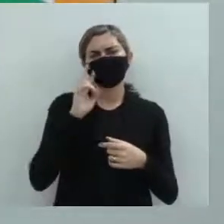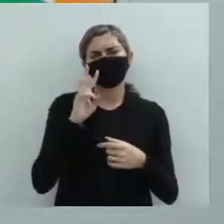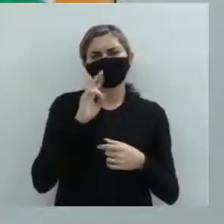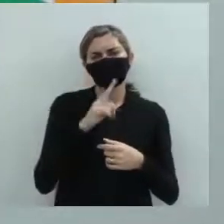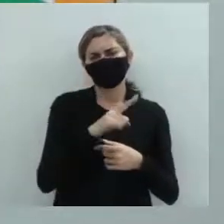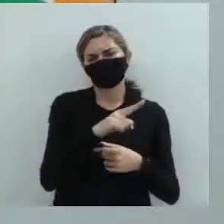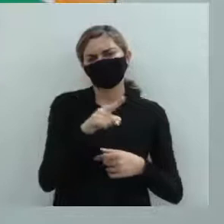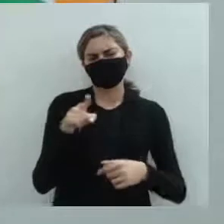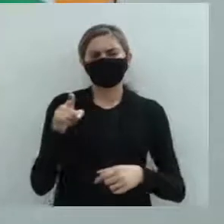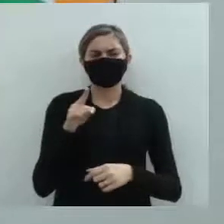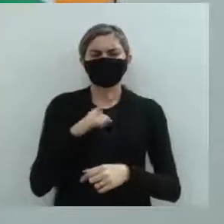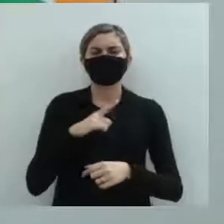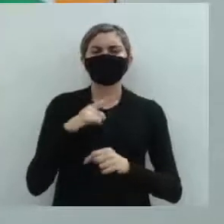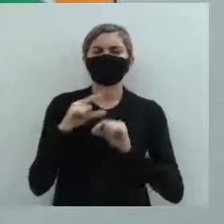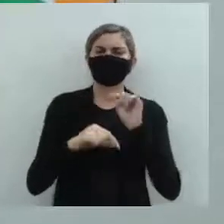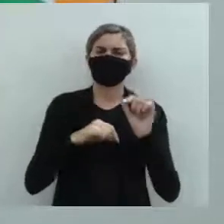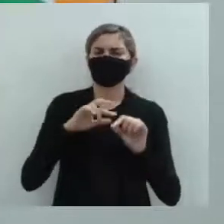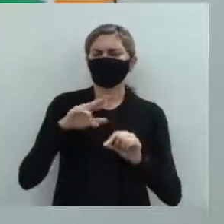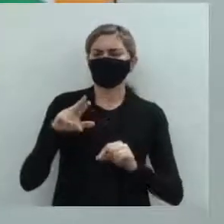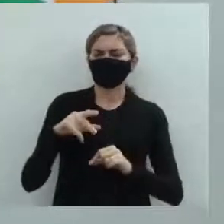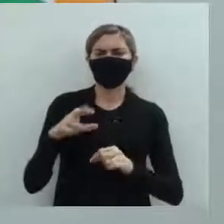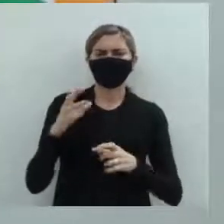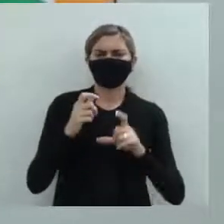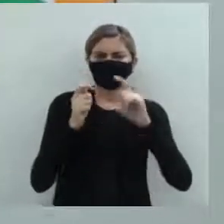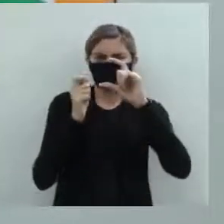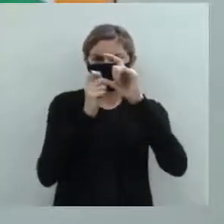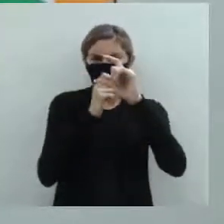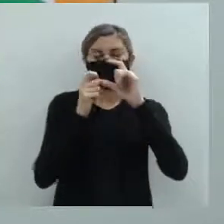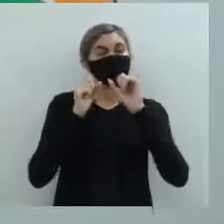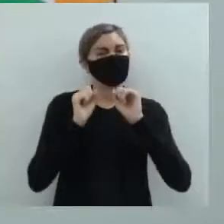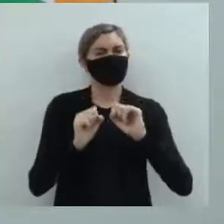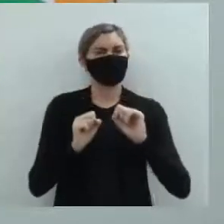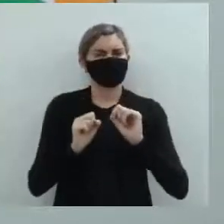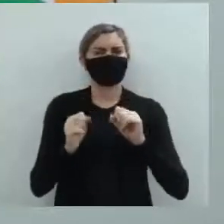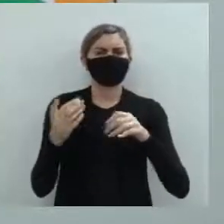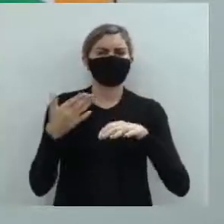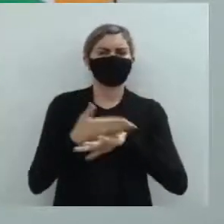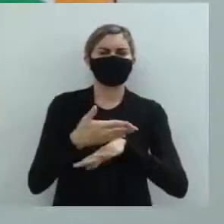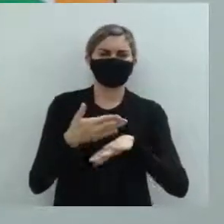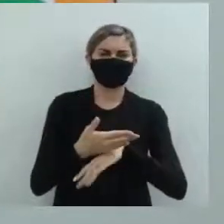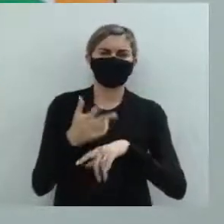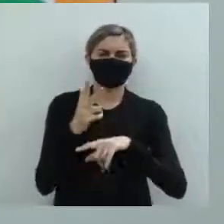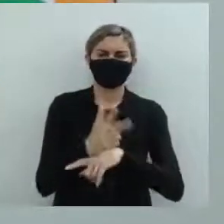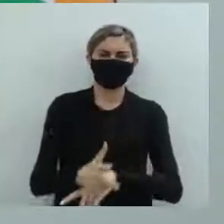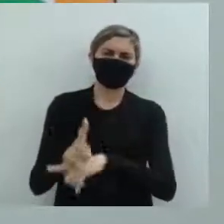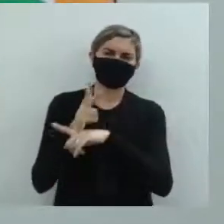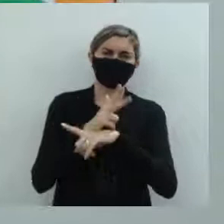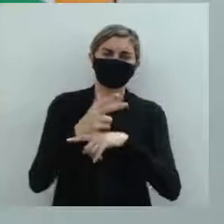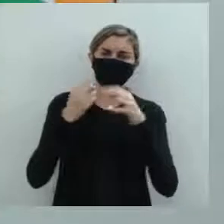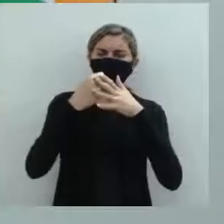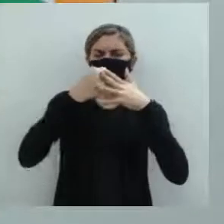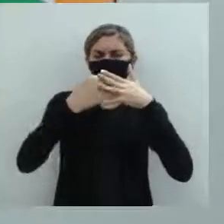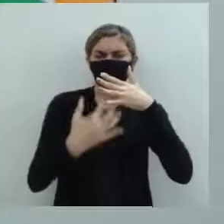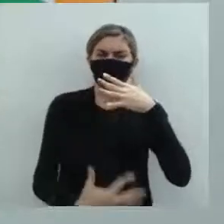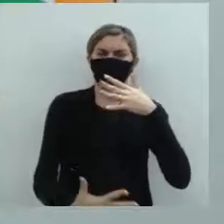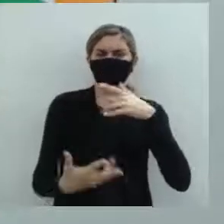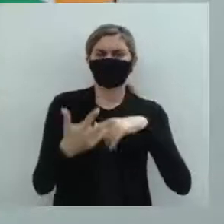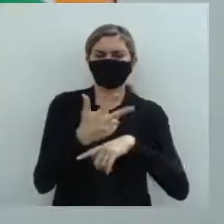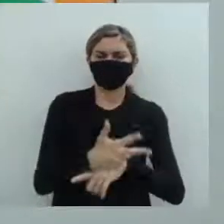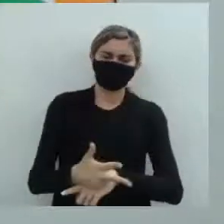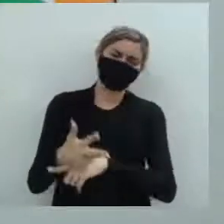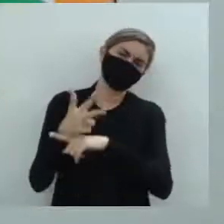para vocês que quem não pegar o QR Code, você pode acessar lá o vídeo, que na descrição do vídeo,